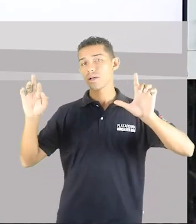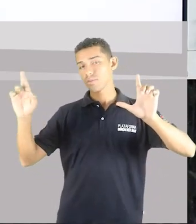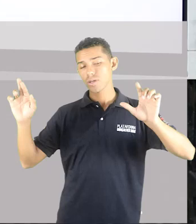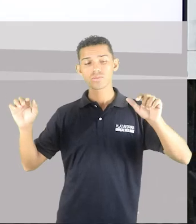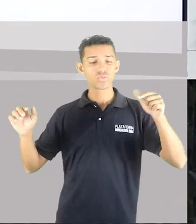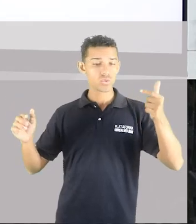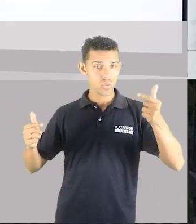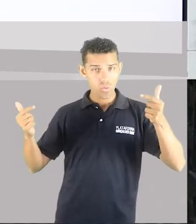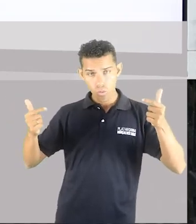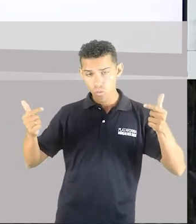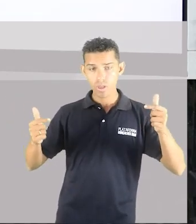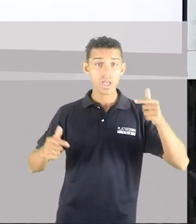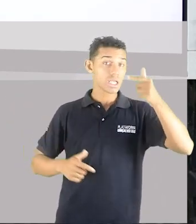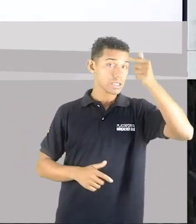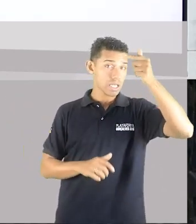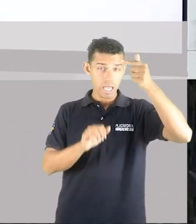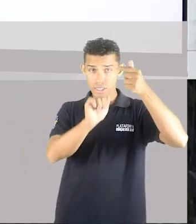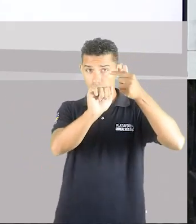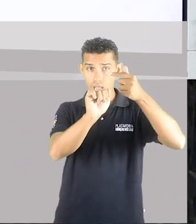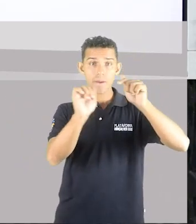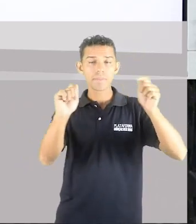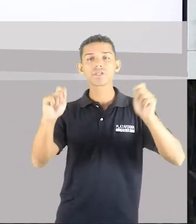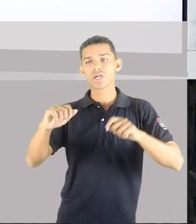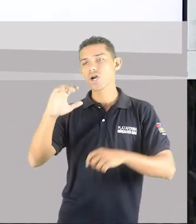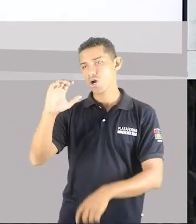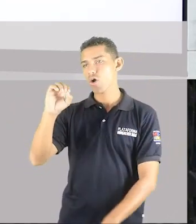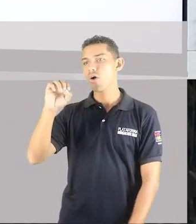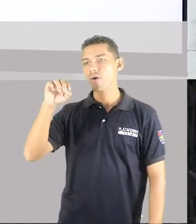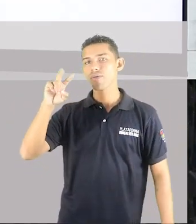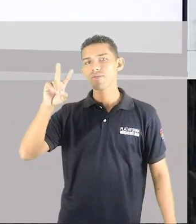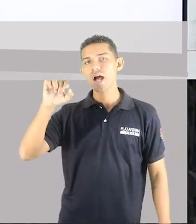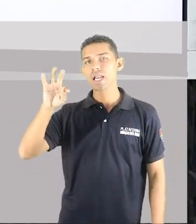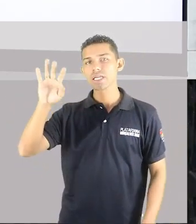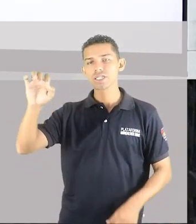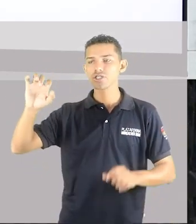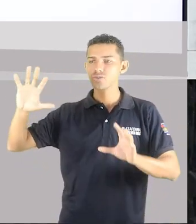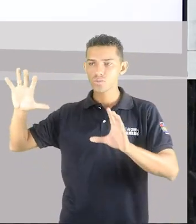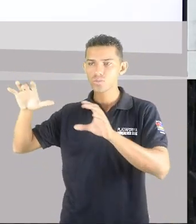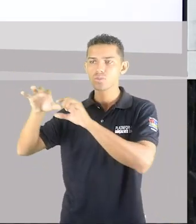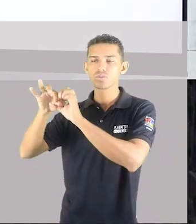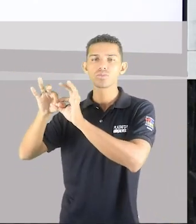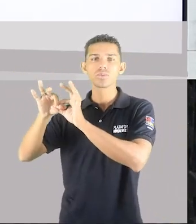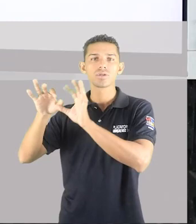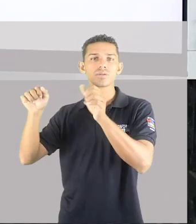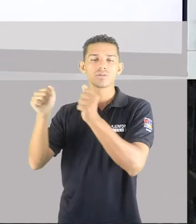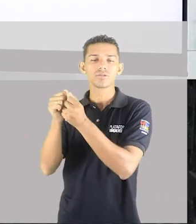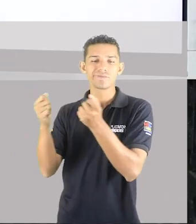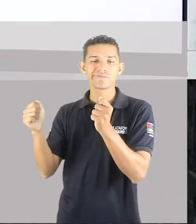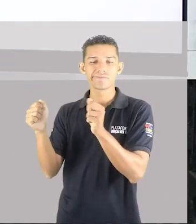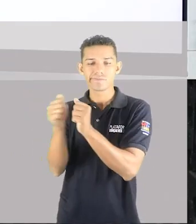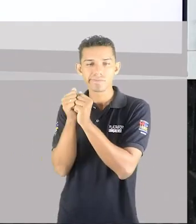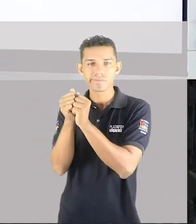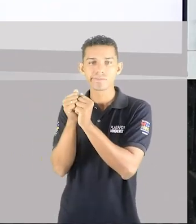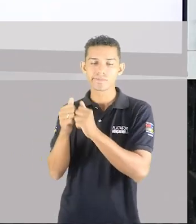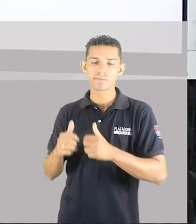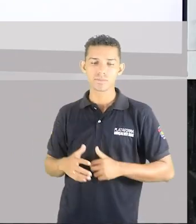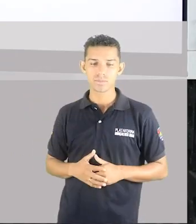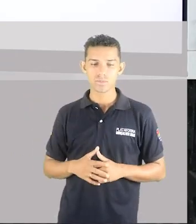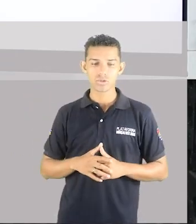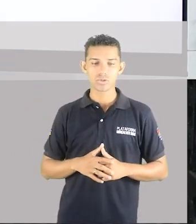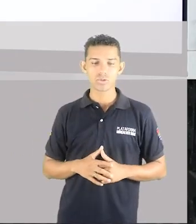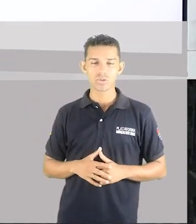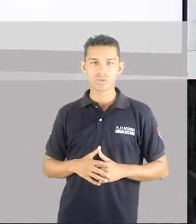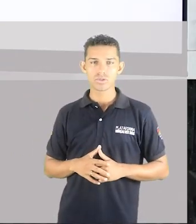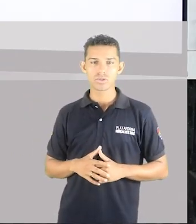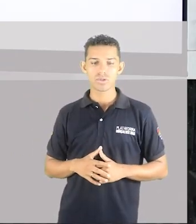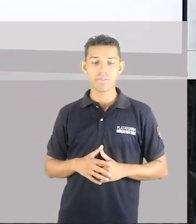eles são da família 7A, eles precisam fazer uma ligação covalente para se estabilizar, tá? Então aqui eu tenho cloro deslocando o bromo, formando